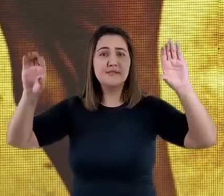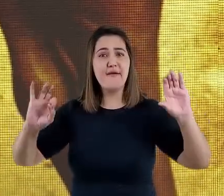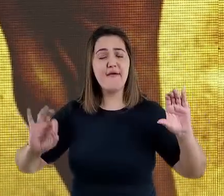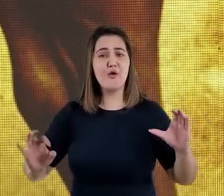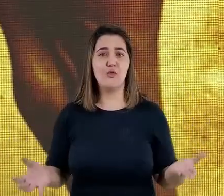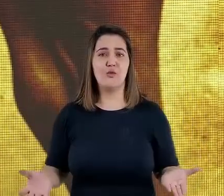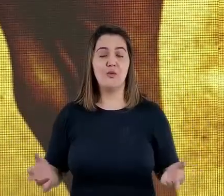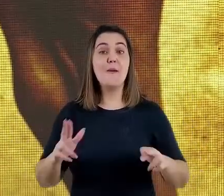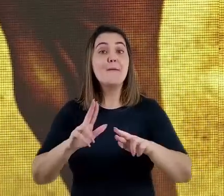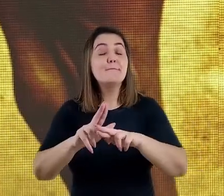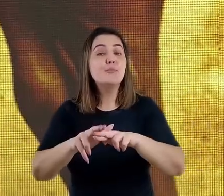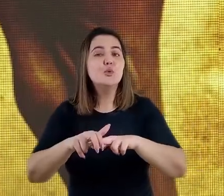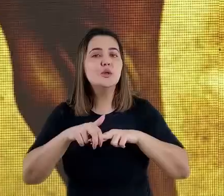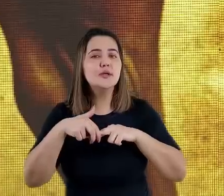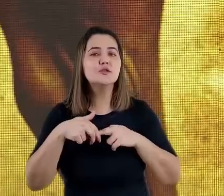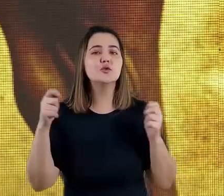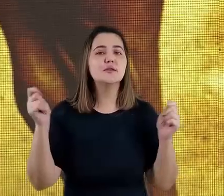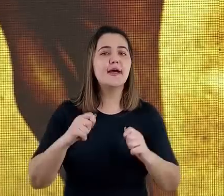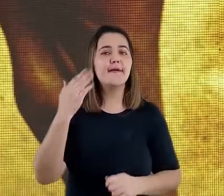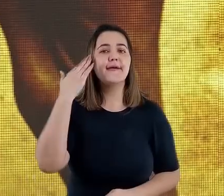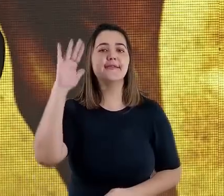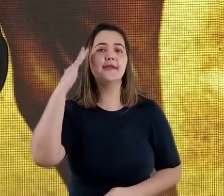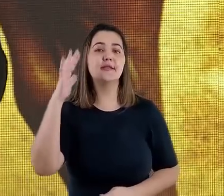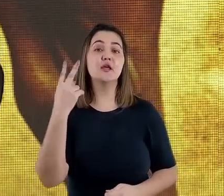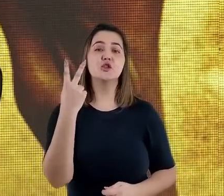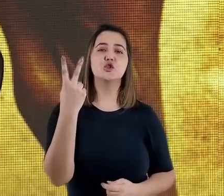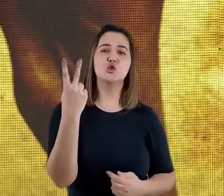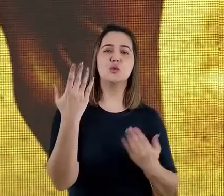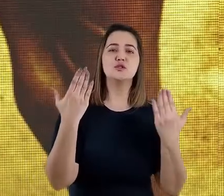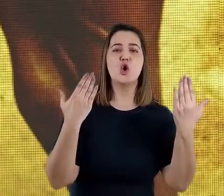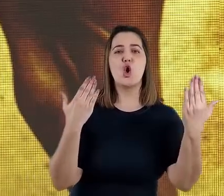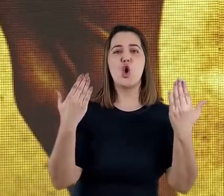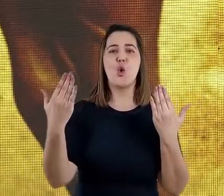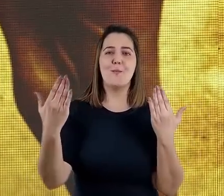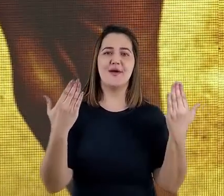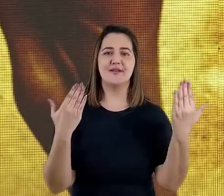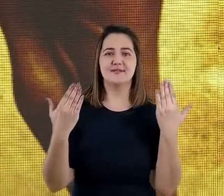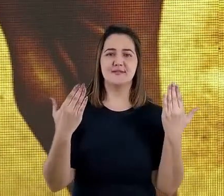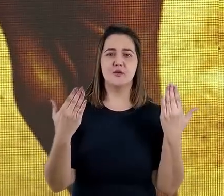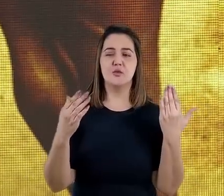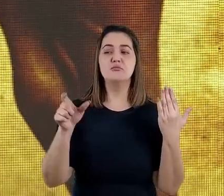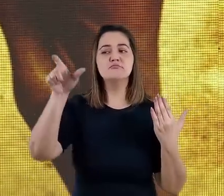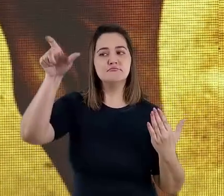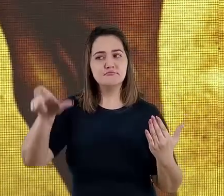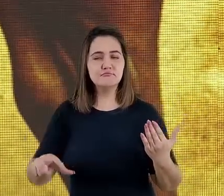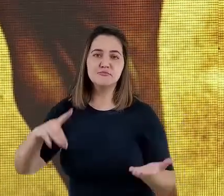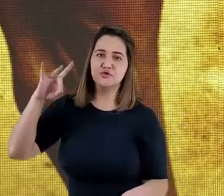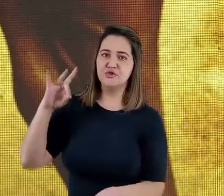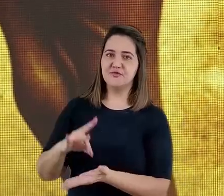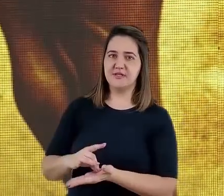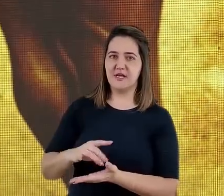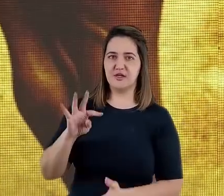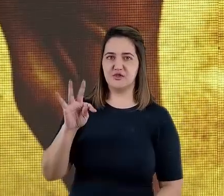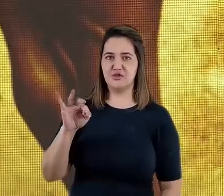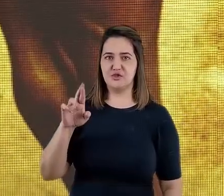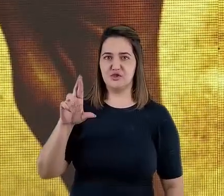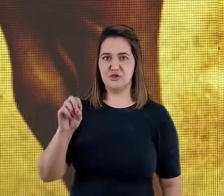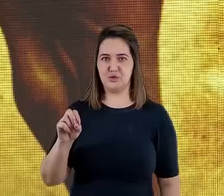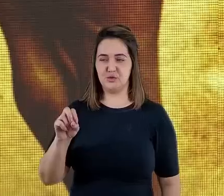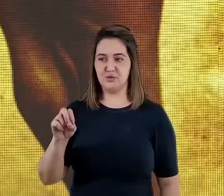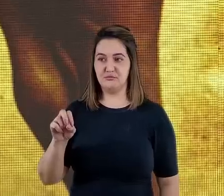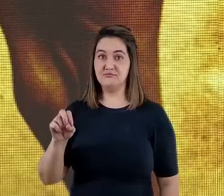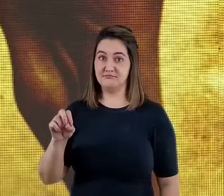mostra que o profeta está falando sobre um ser espiritual que se rebelou no passado primordial? Ou estaria a